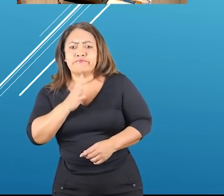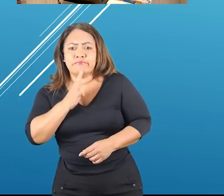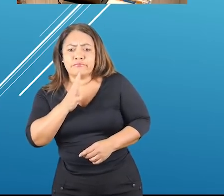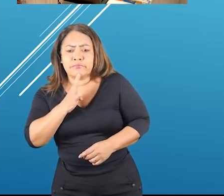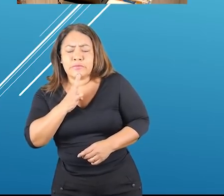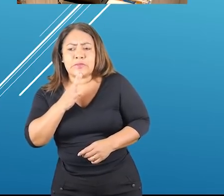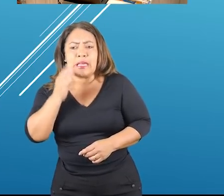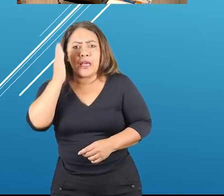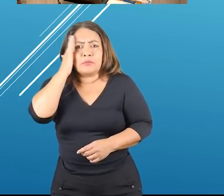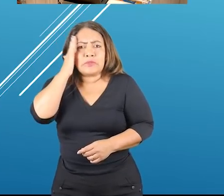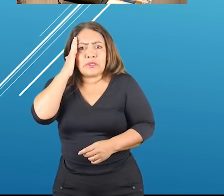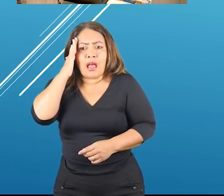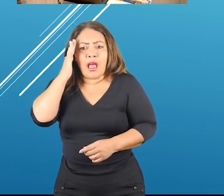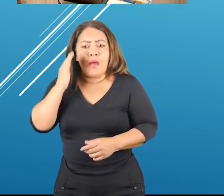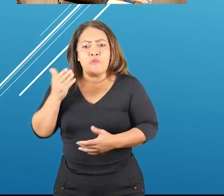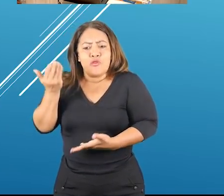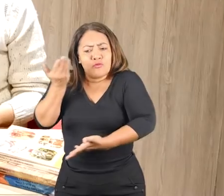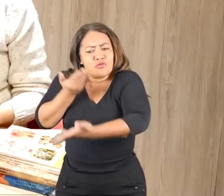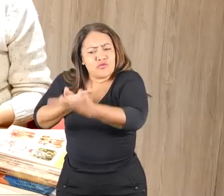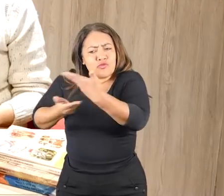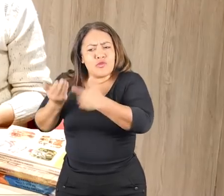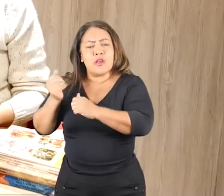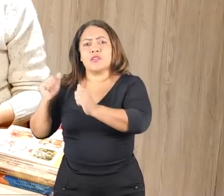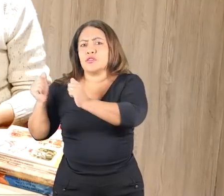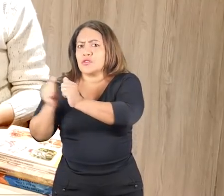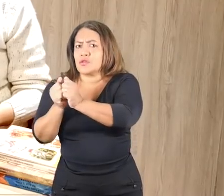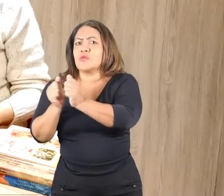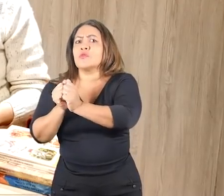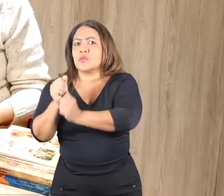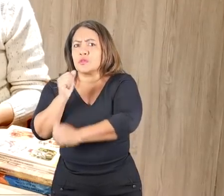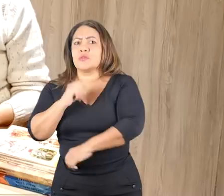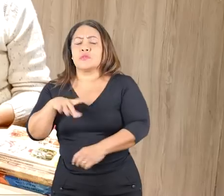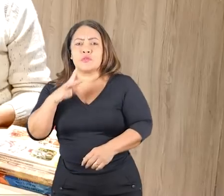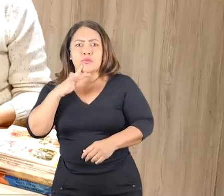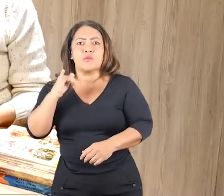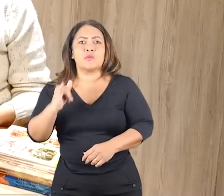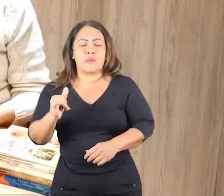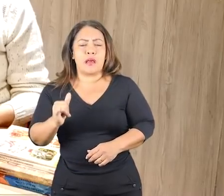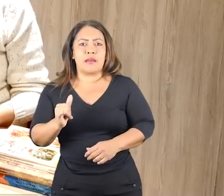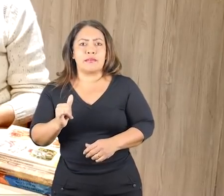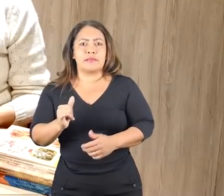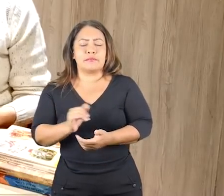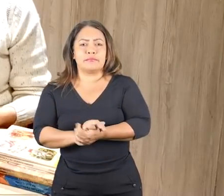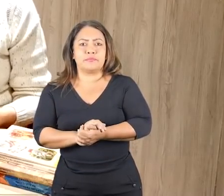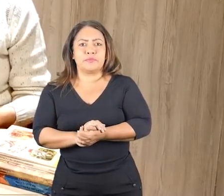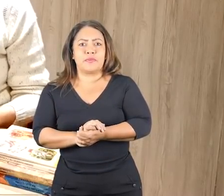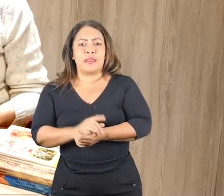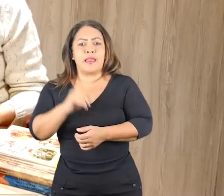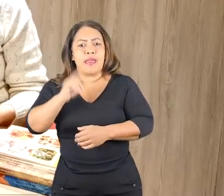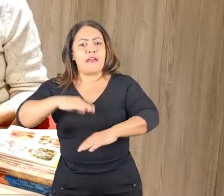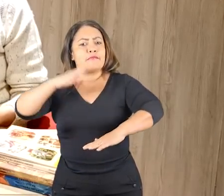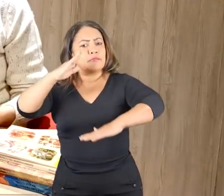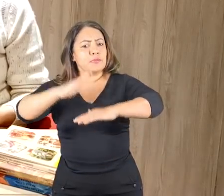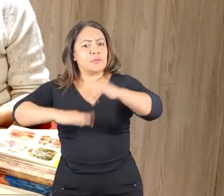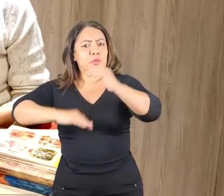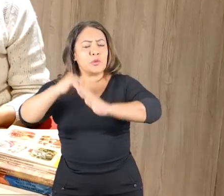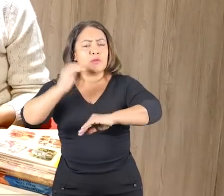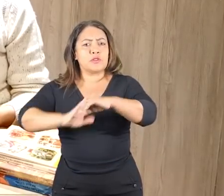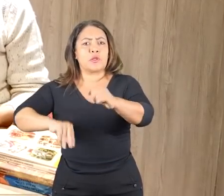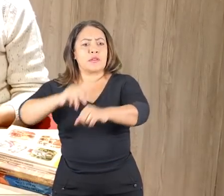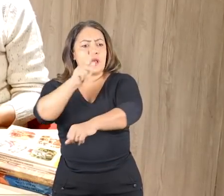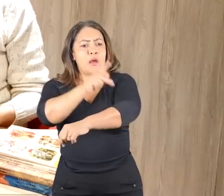um parceiro dos pais. Então, ele é um profissional especializado na